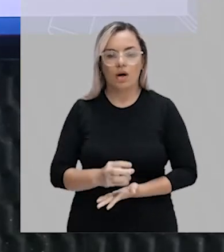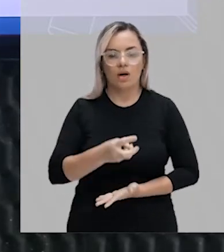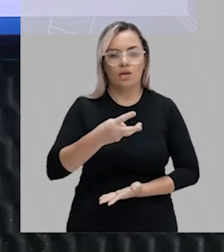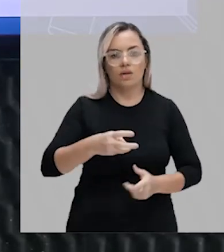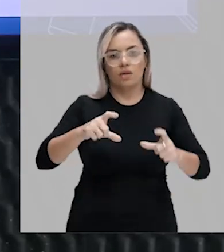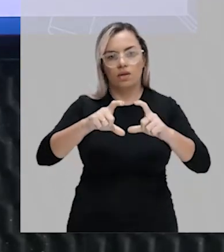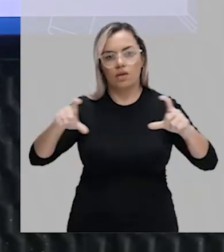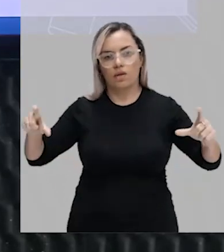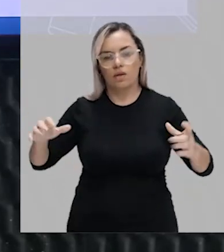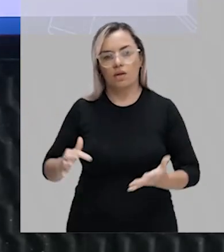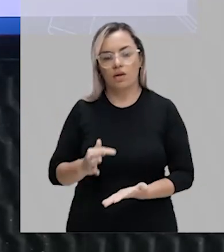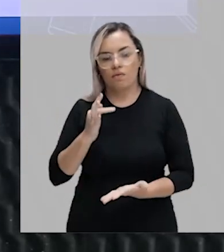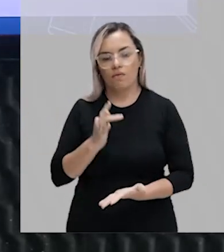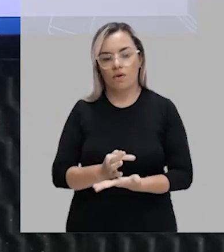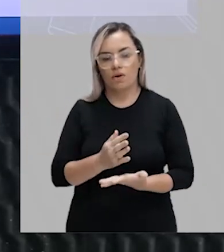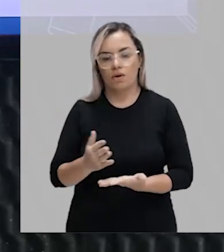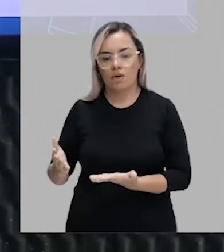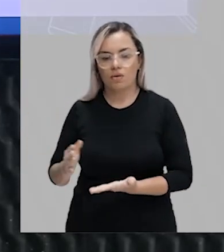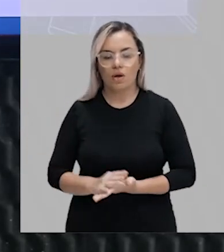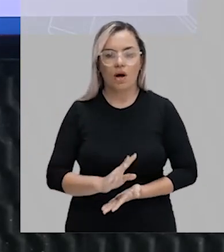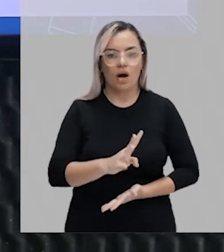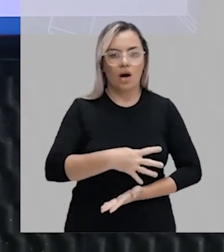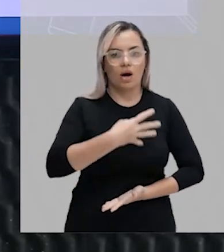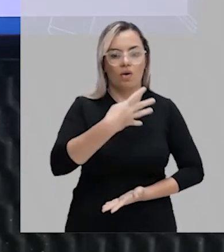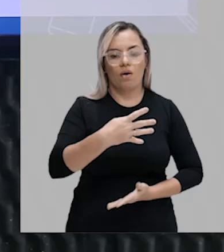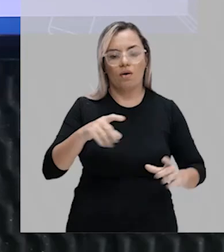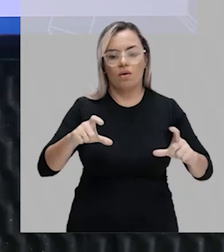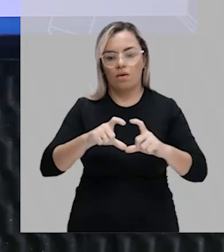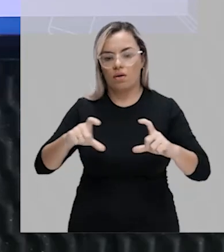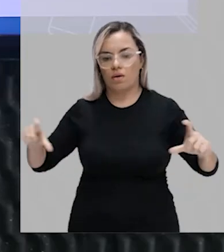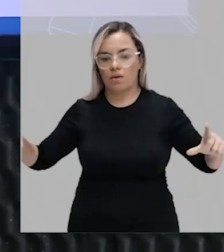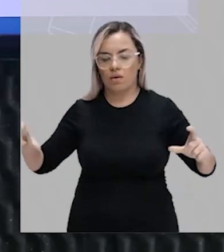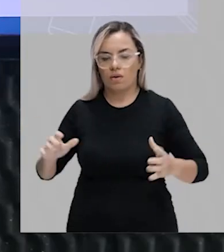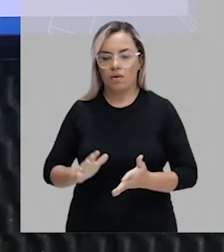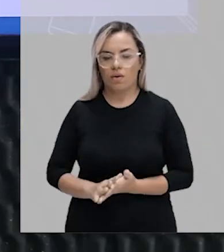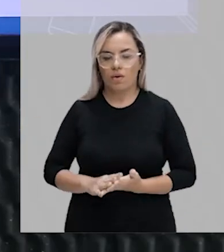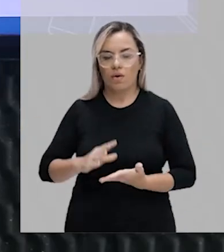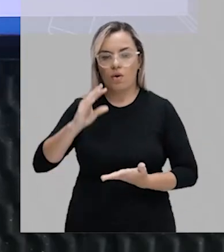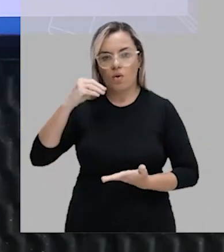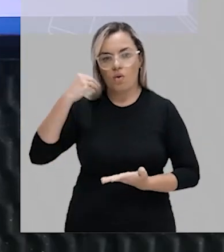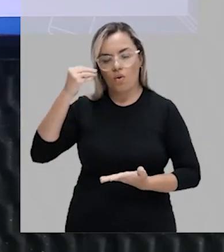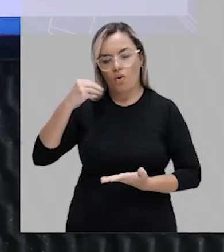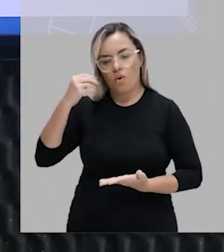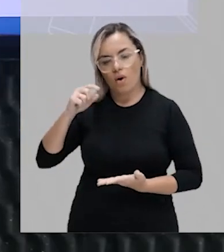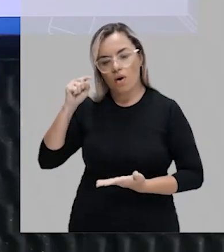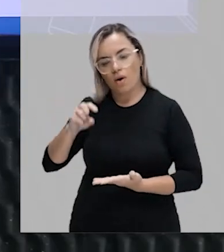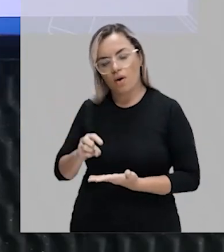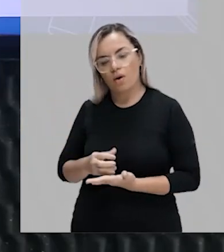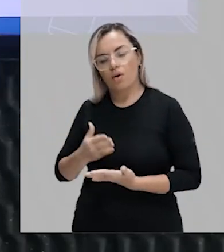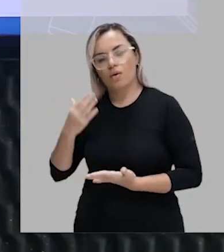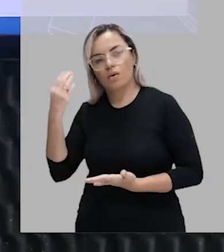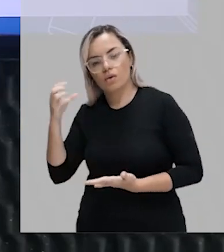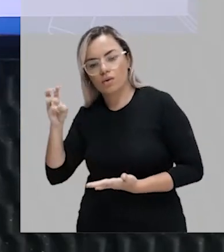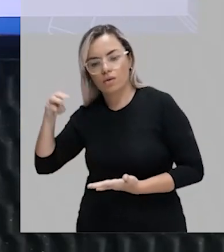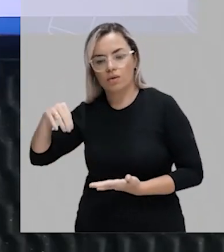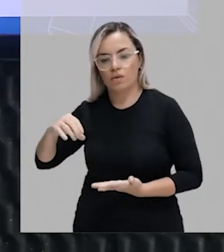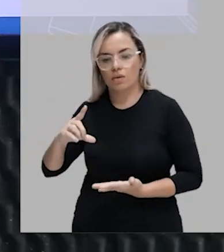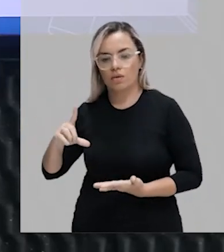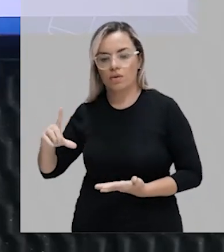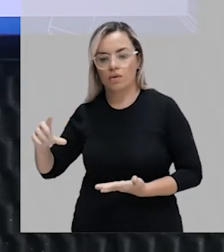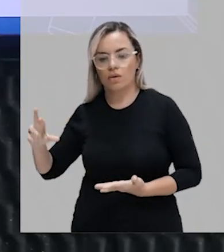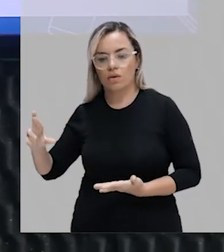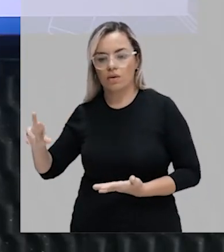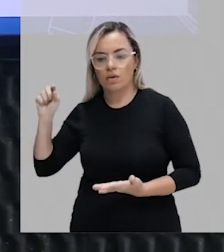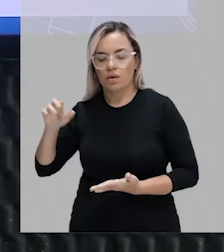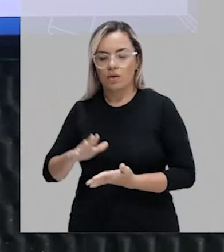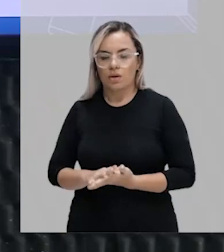falsa. A quarta afirmativa. Com esta experiência, Miller também descobriu a